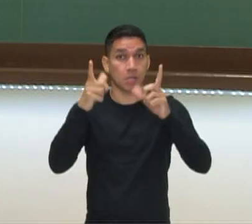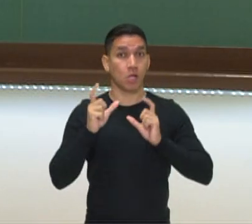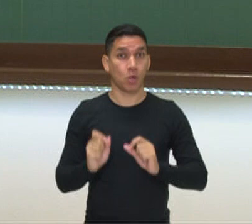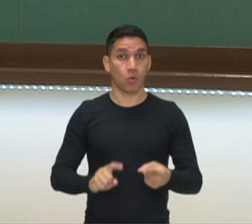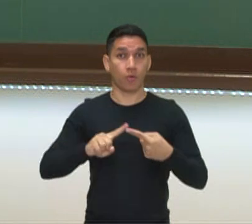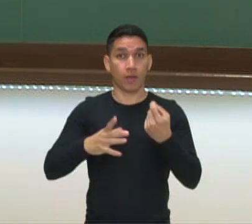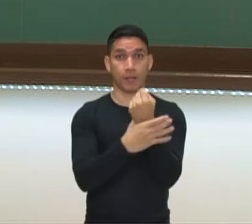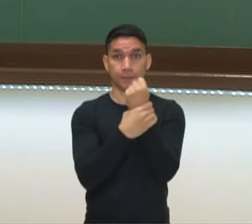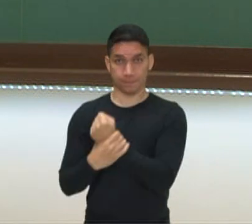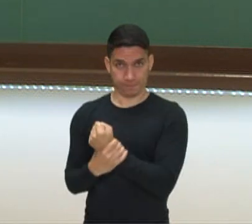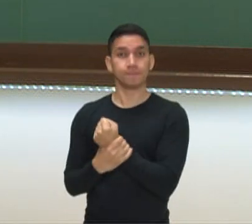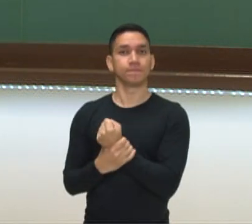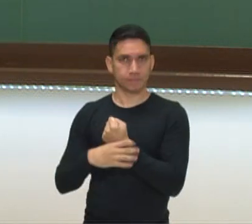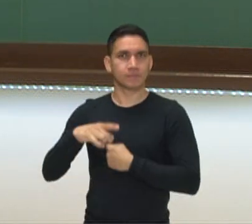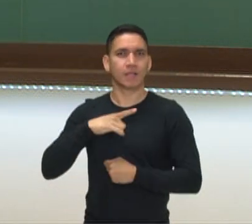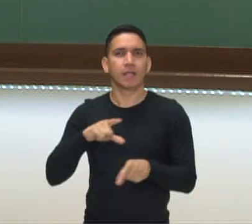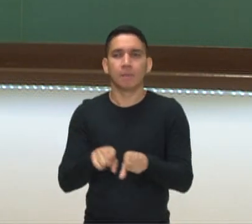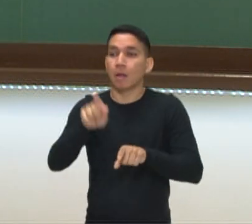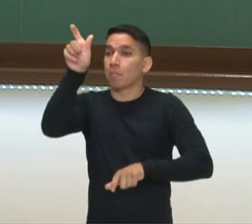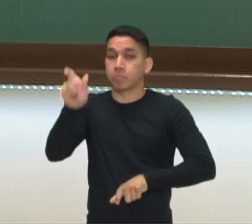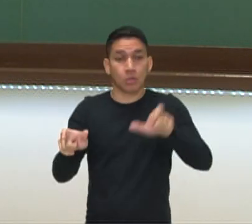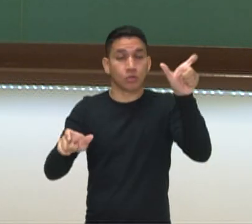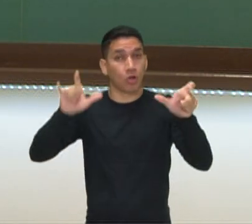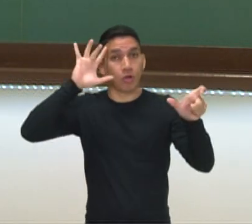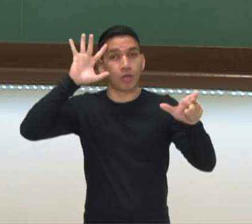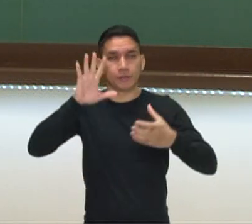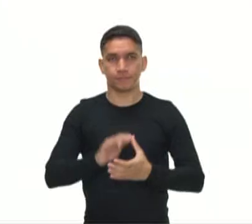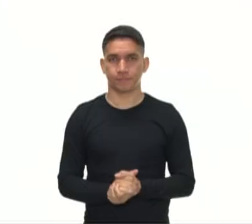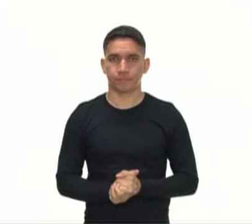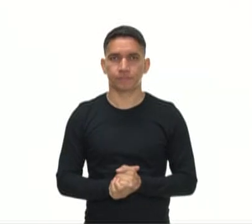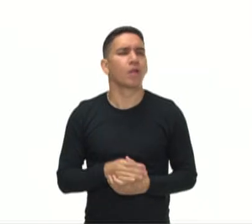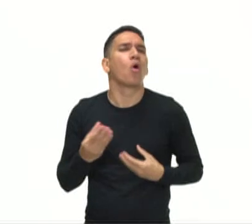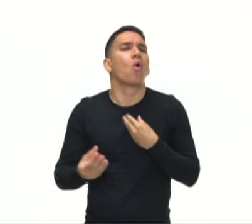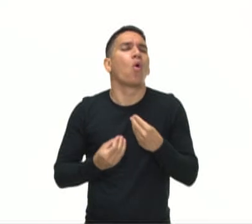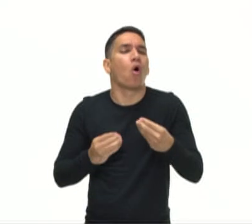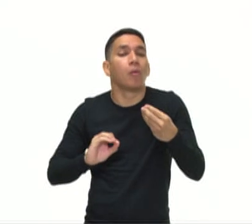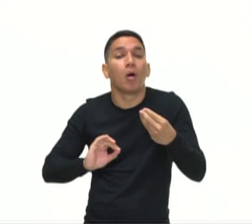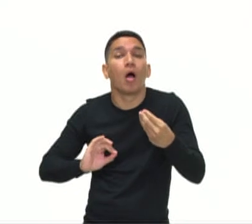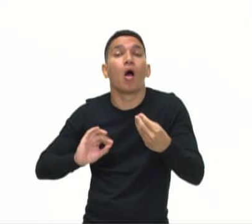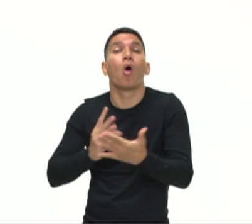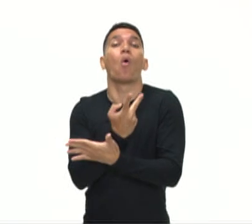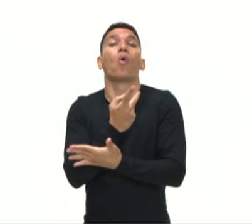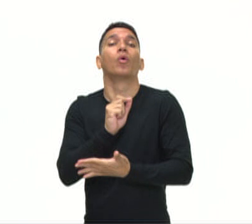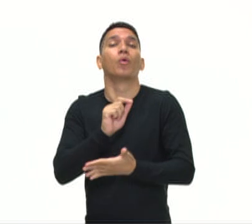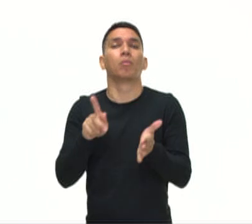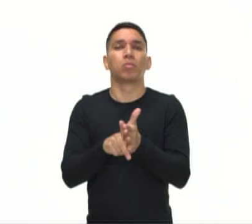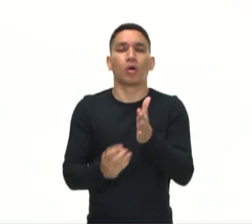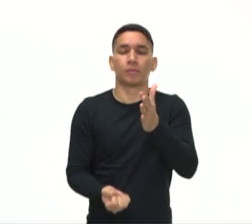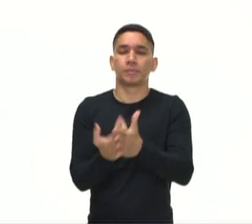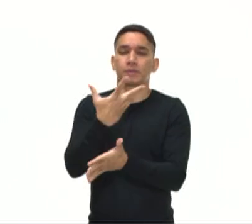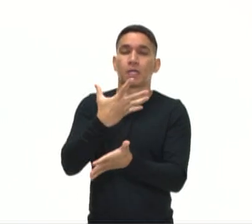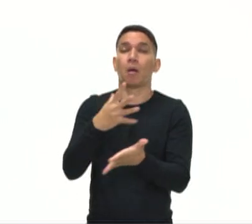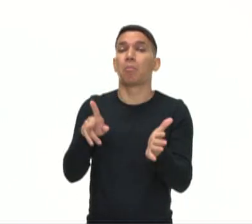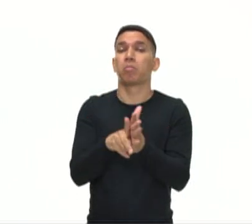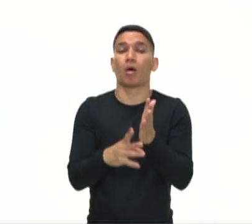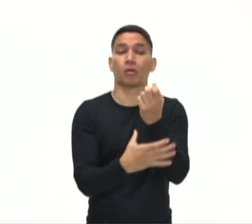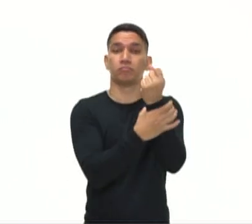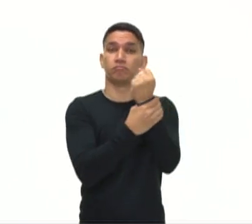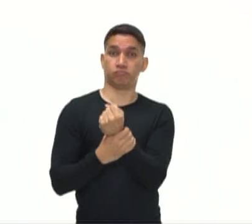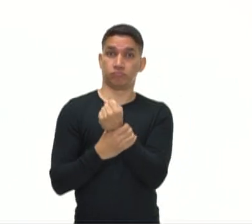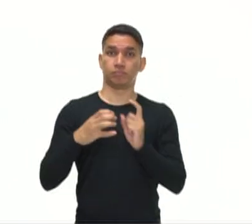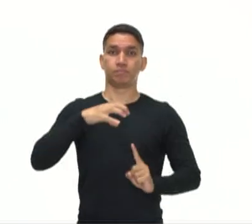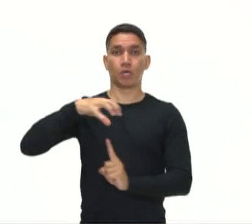o absolutismo e sobre os teóricos. Vamos ver como se deu a instituição do absolutismo